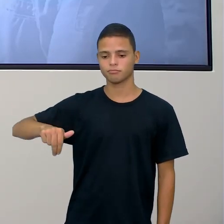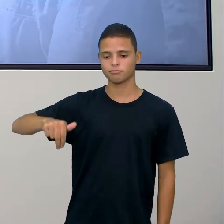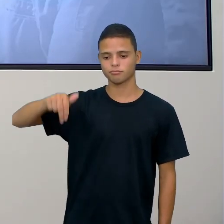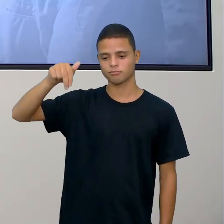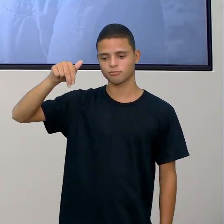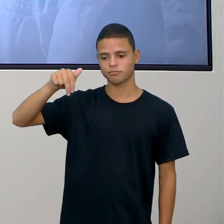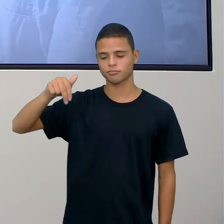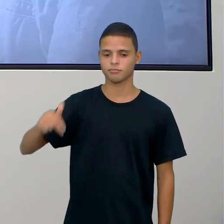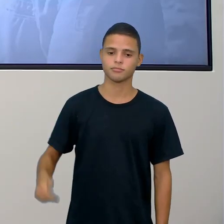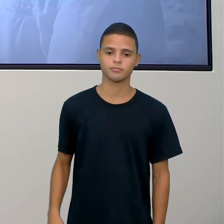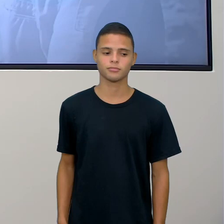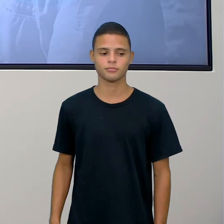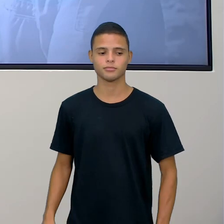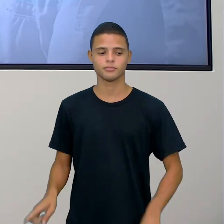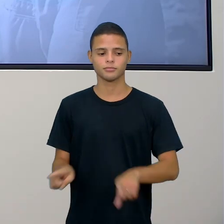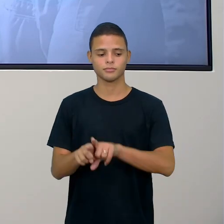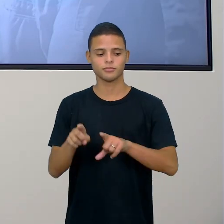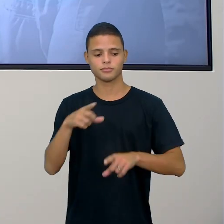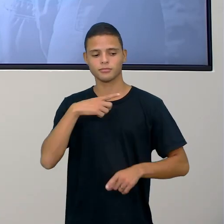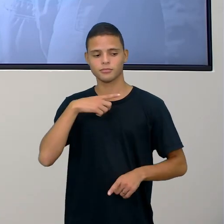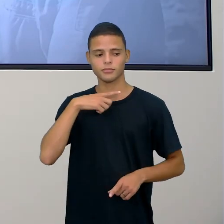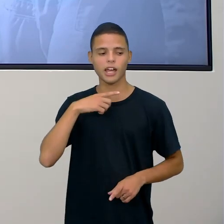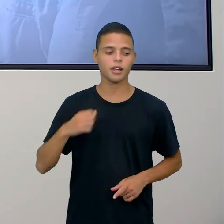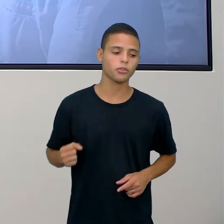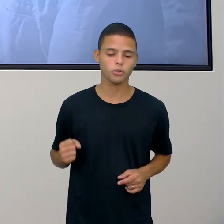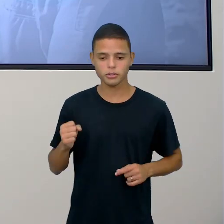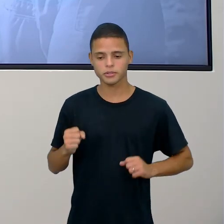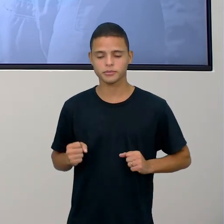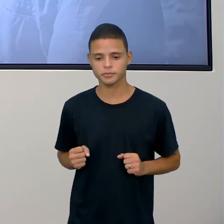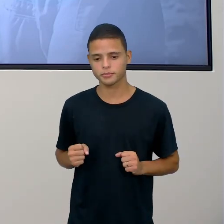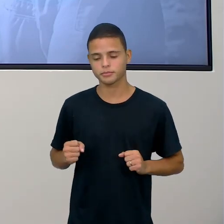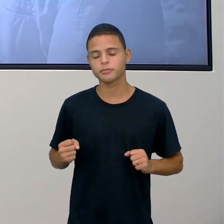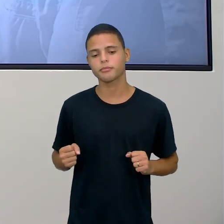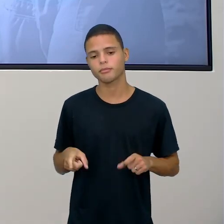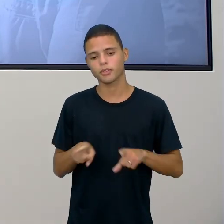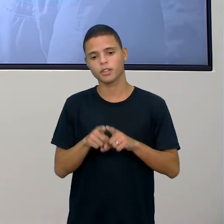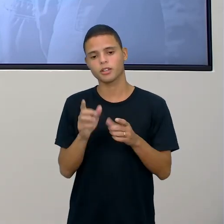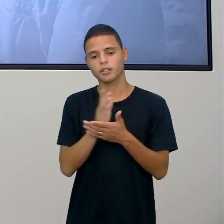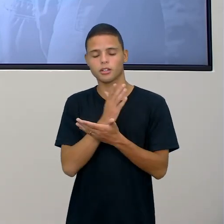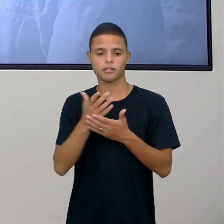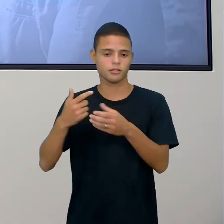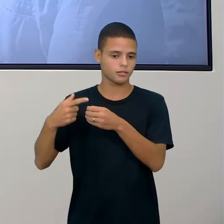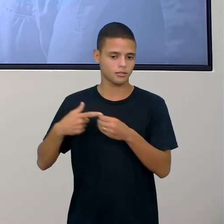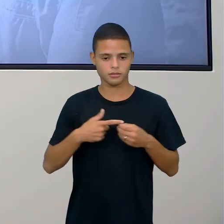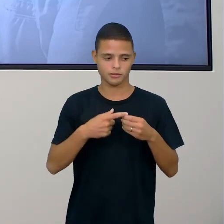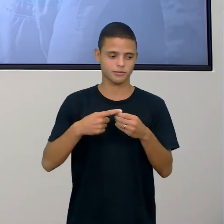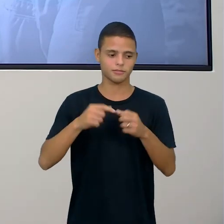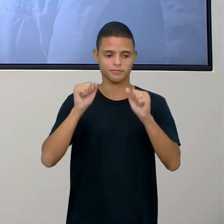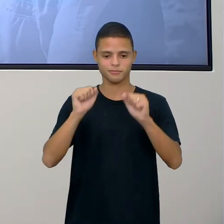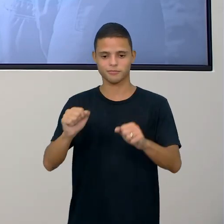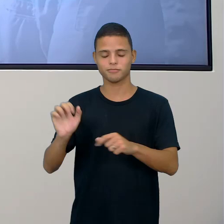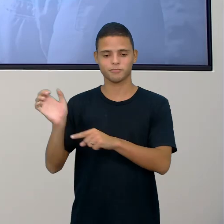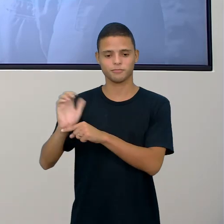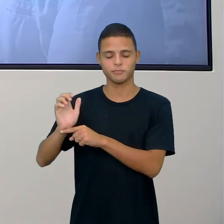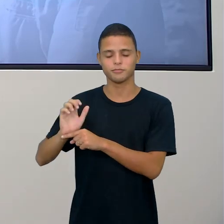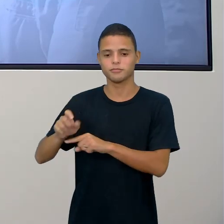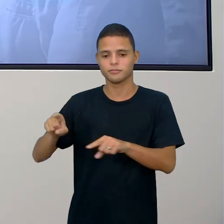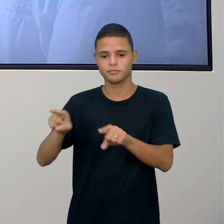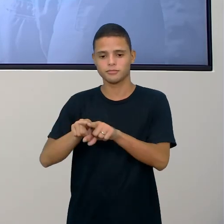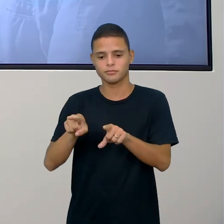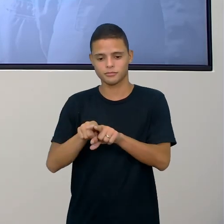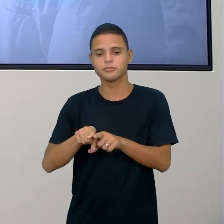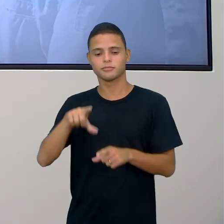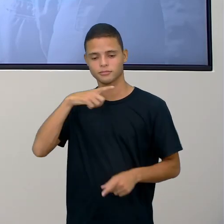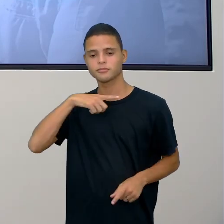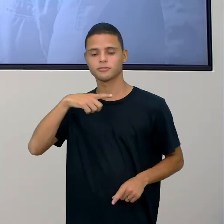Sudeste, mas dentro de uma mesma cidade, dentro de um mesmo estado, isso também pode ocorrer, né? E isso é muito